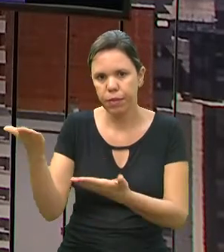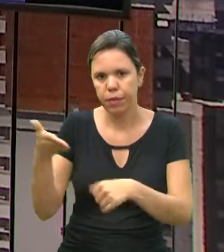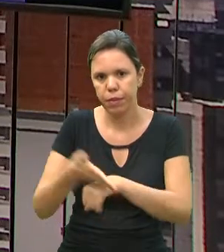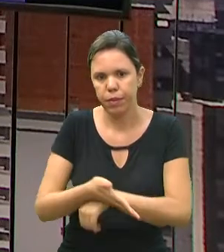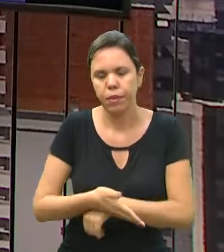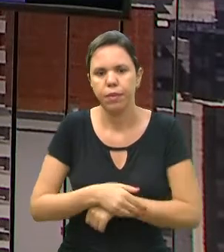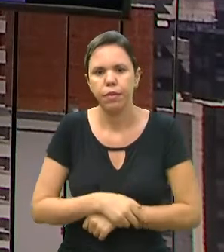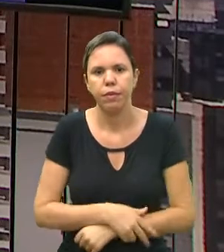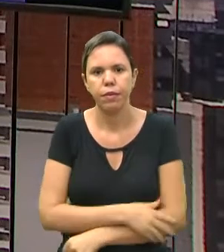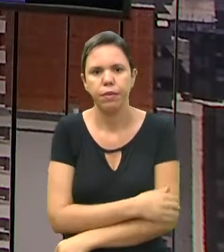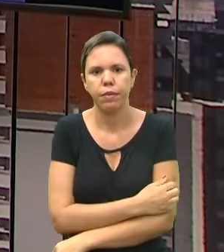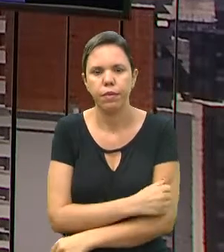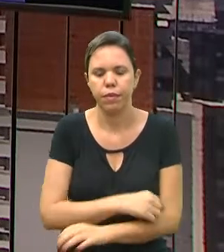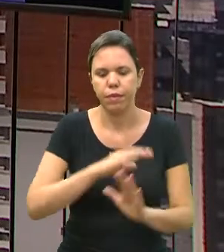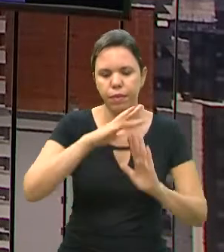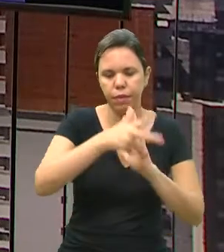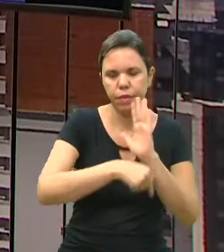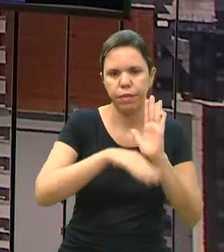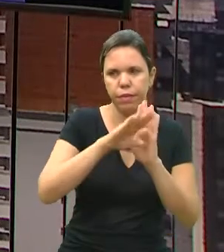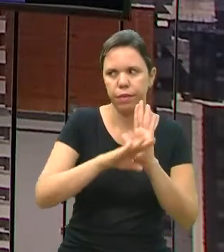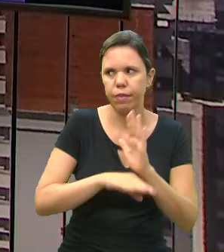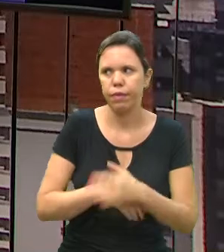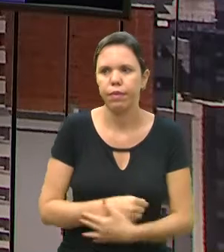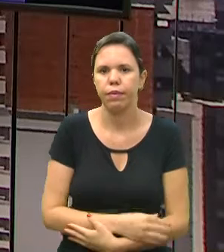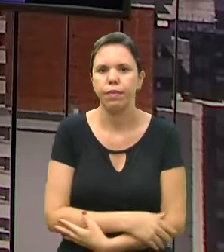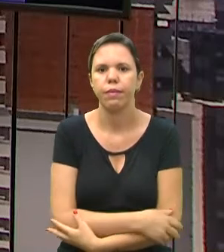obrigada pela sua participação no Giro Ambiental.